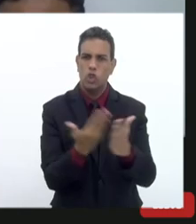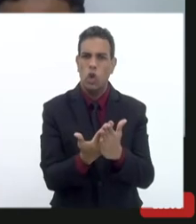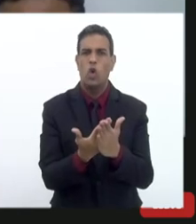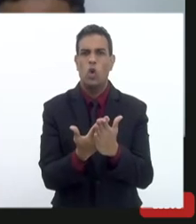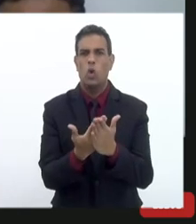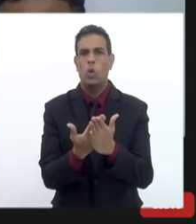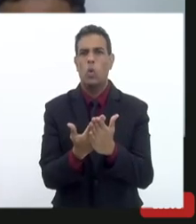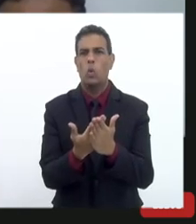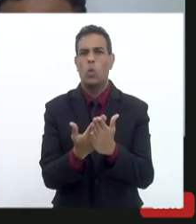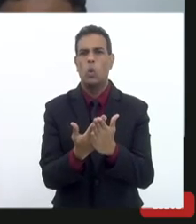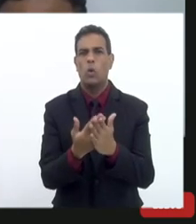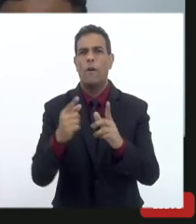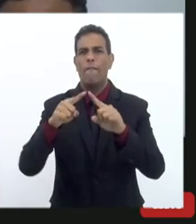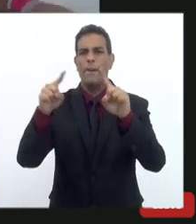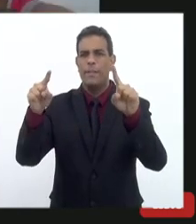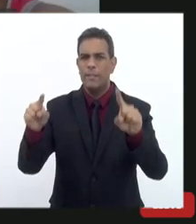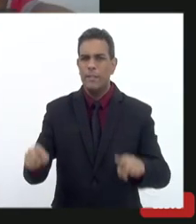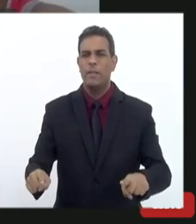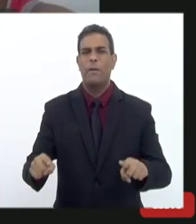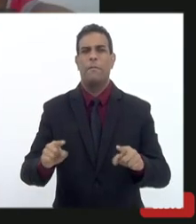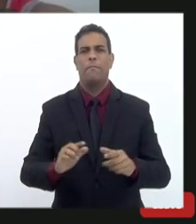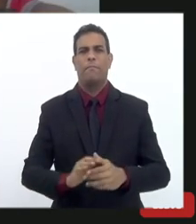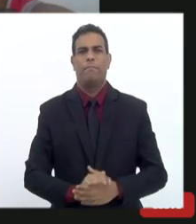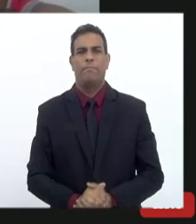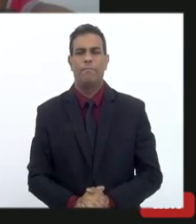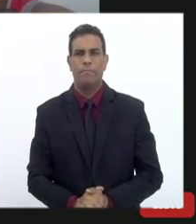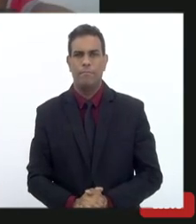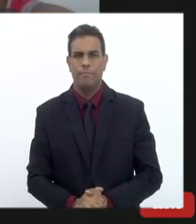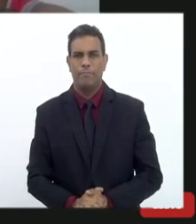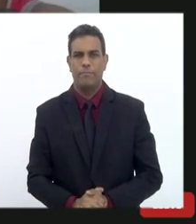a sua função no seu cotidiano.